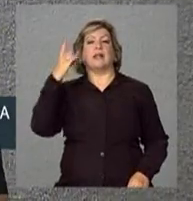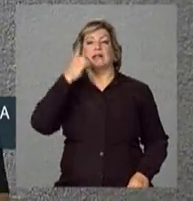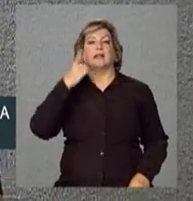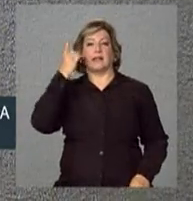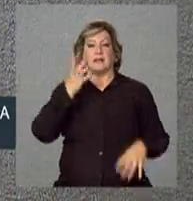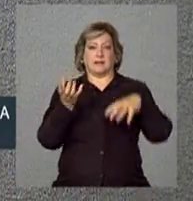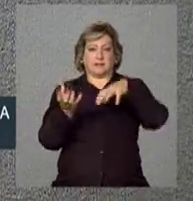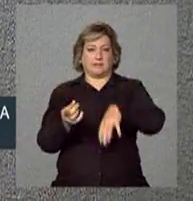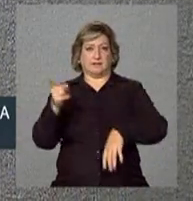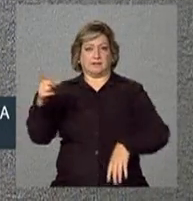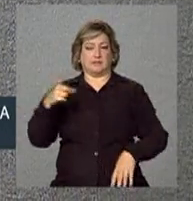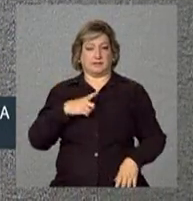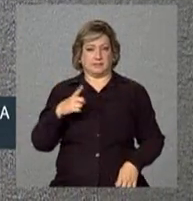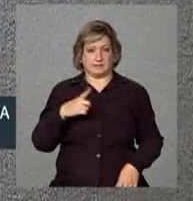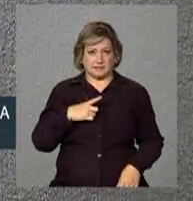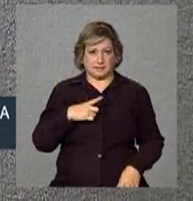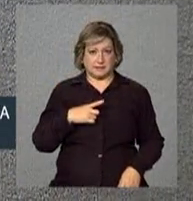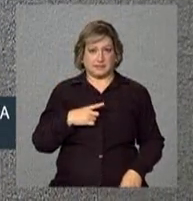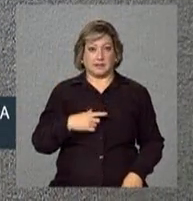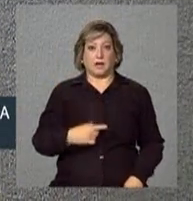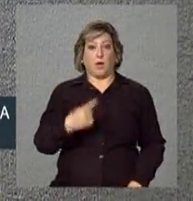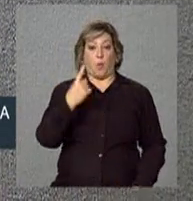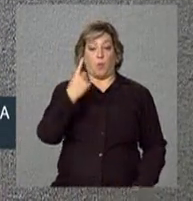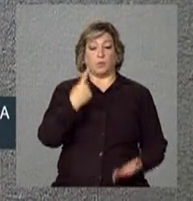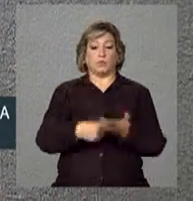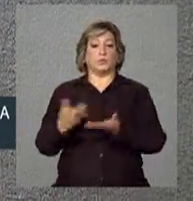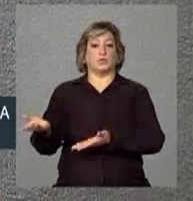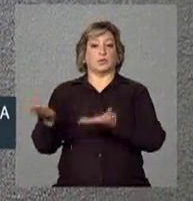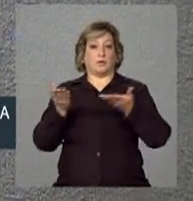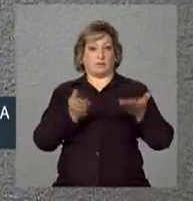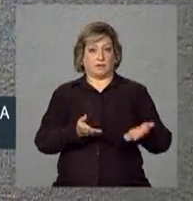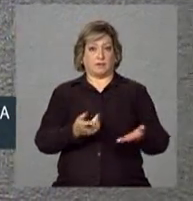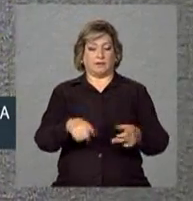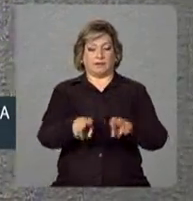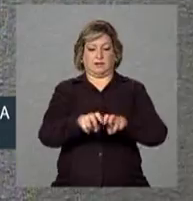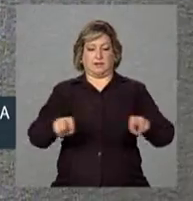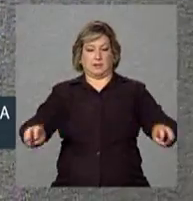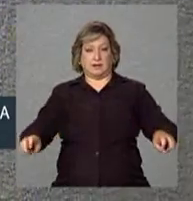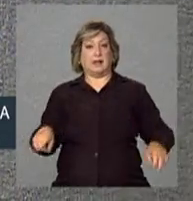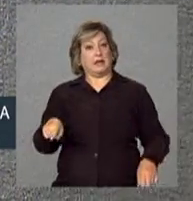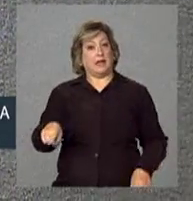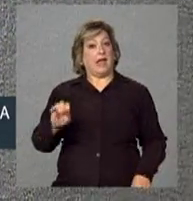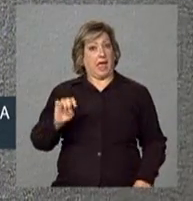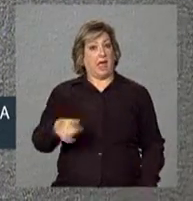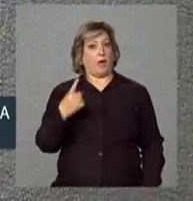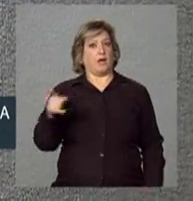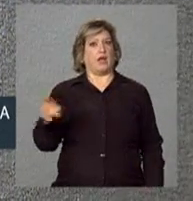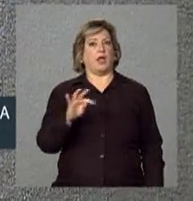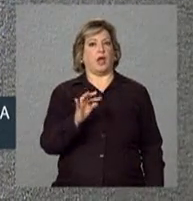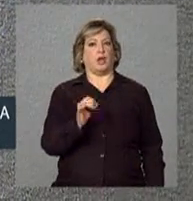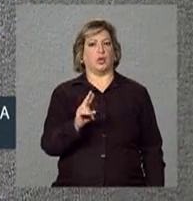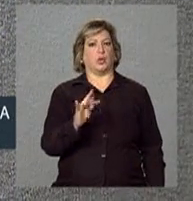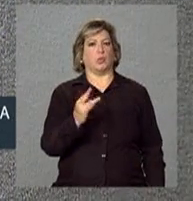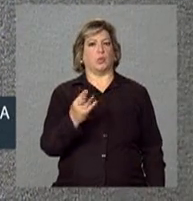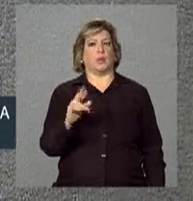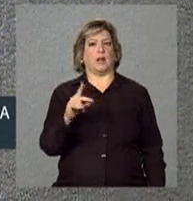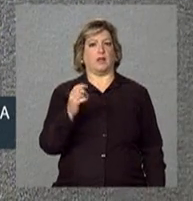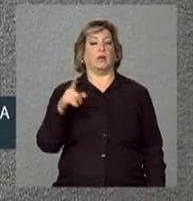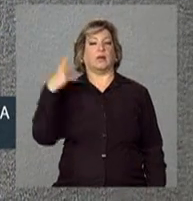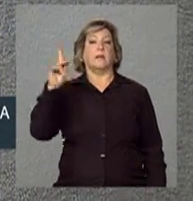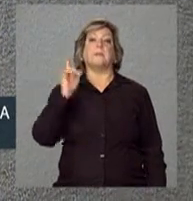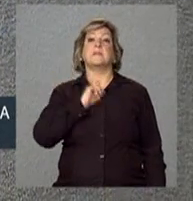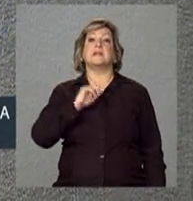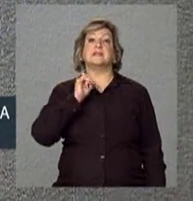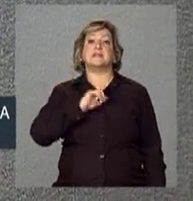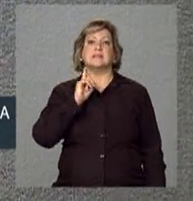convidados da mesa, que era representante do senhor Nelson Jobim, era um torturador de Minas